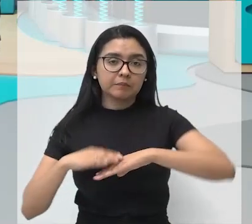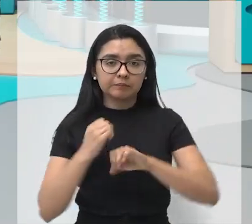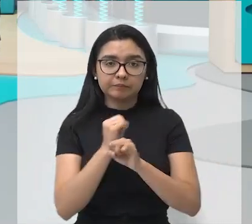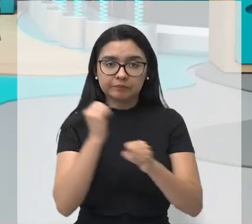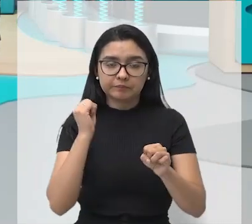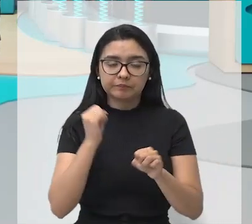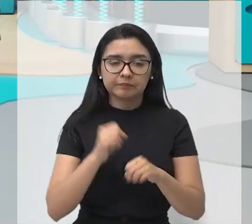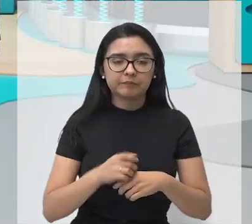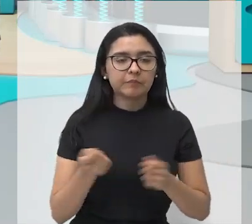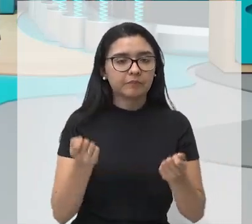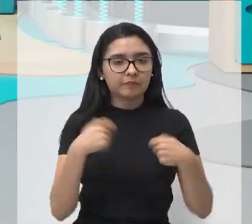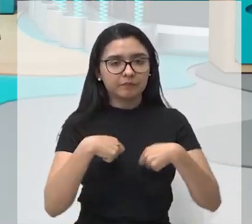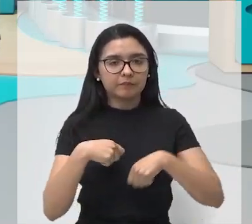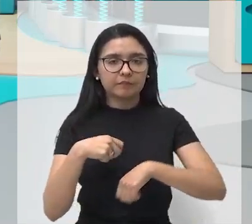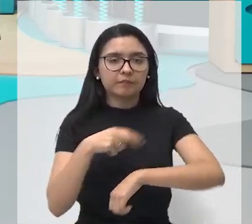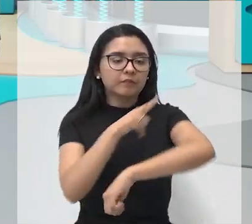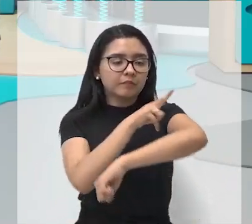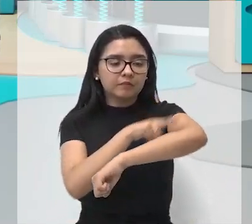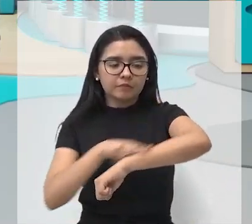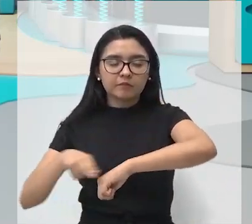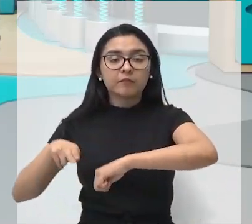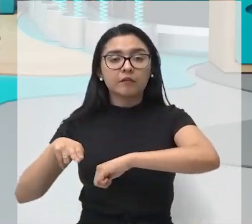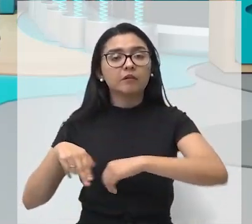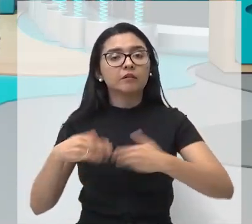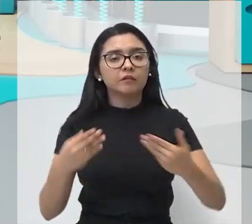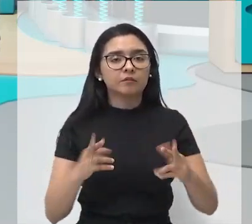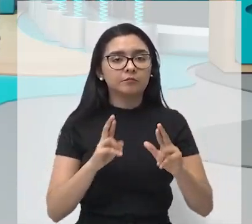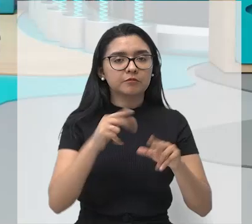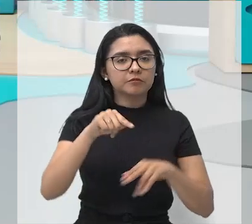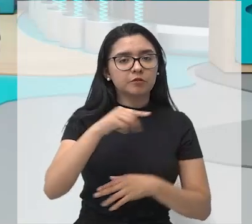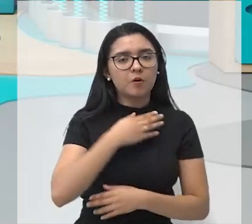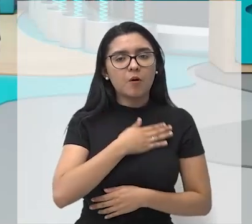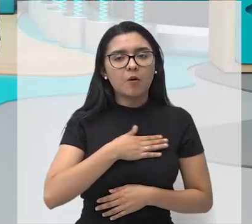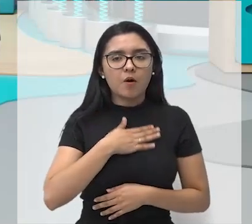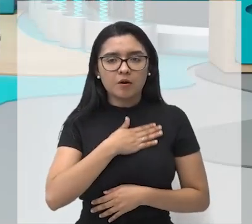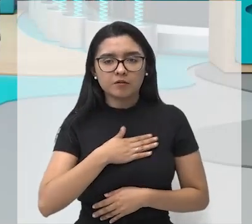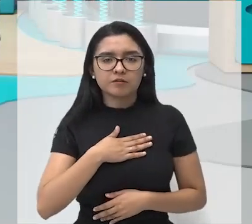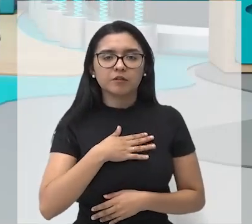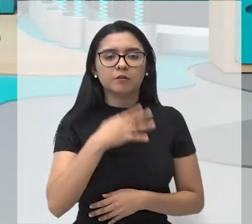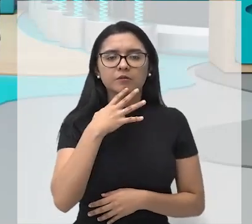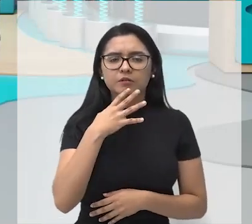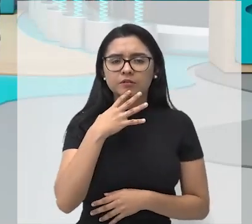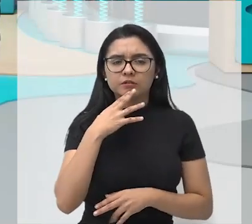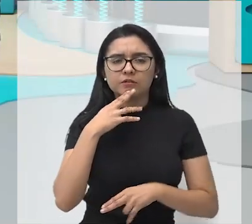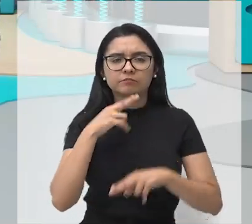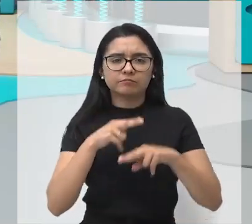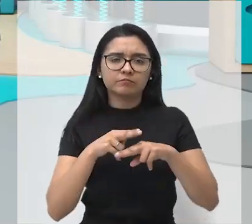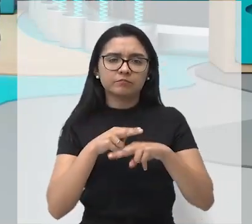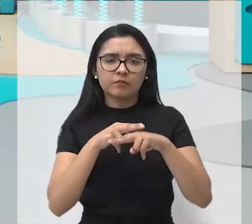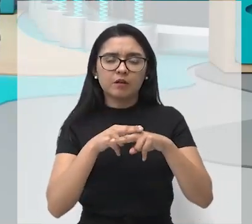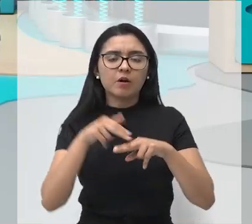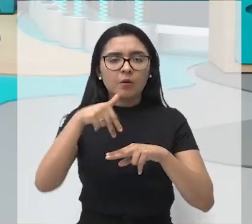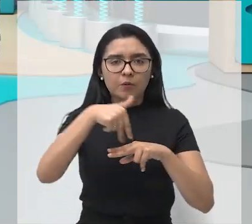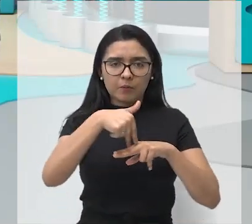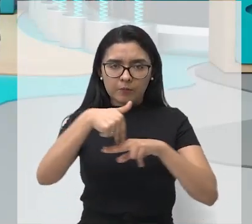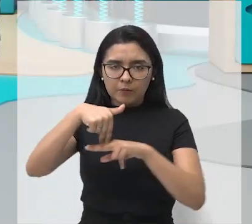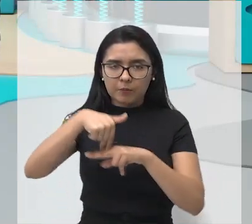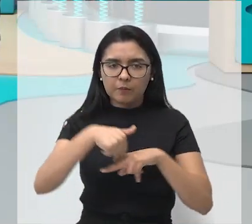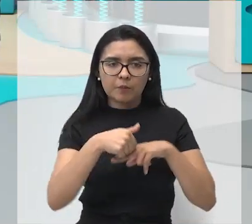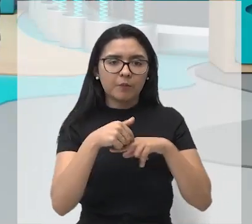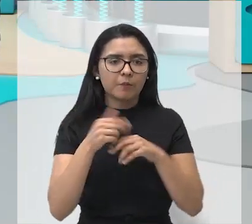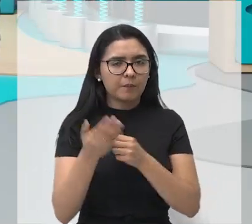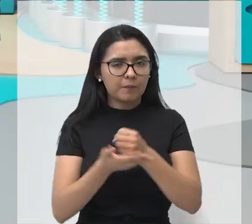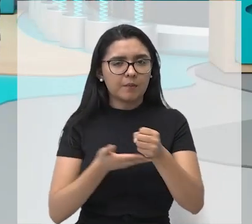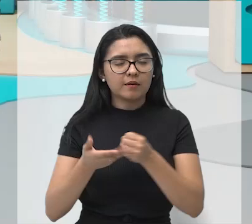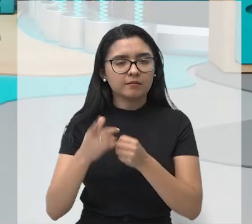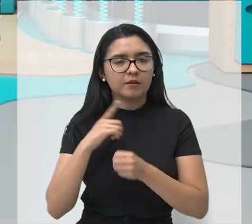bom? Então, eu espero que vocês tenham gostado de conhecer um pouquinho do skate. É bem pouquinho mesmo, porque o skate aí tem uma